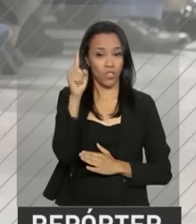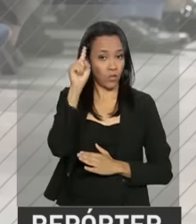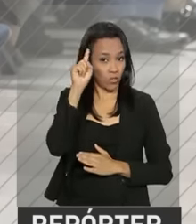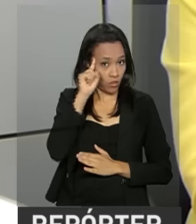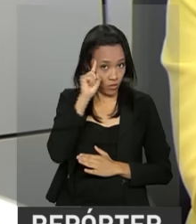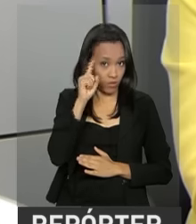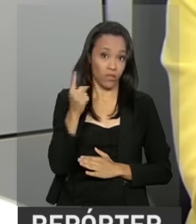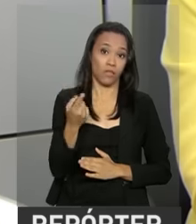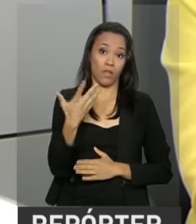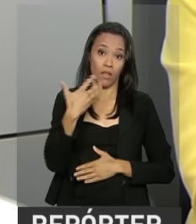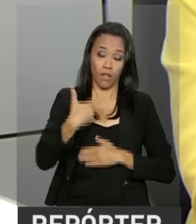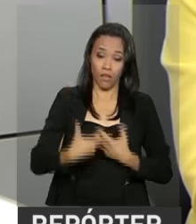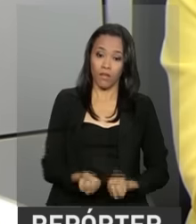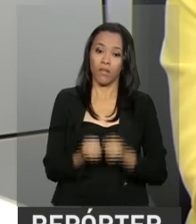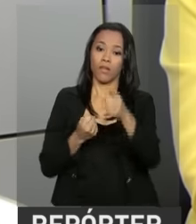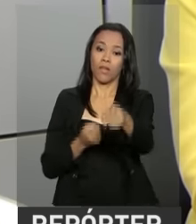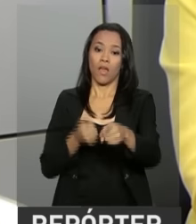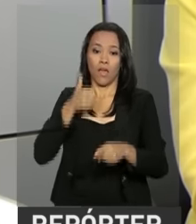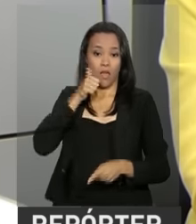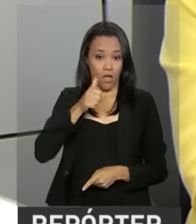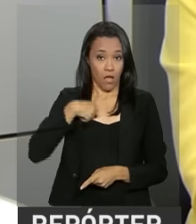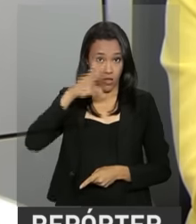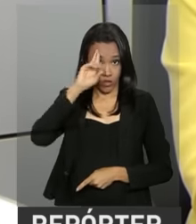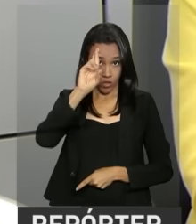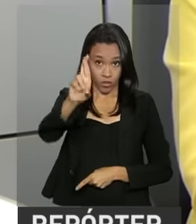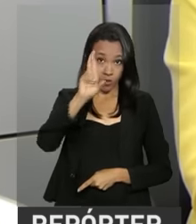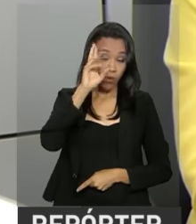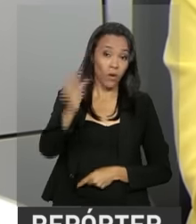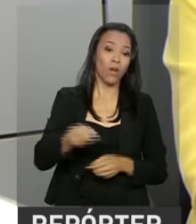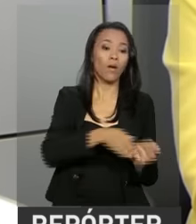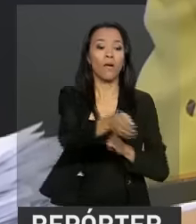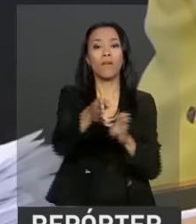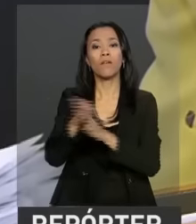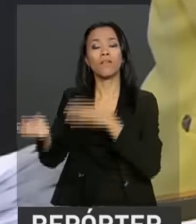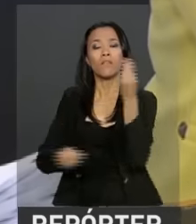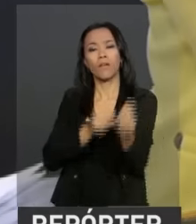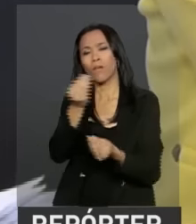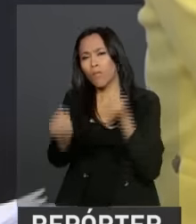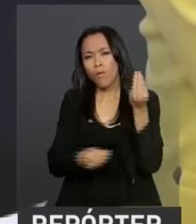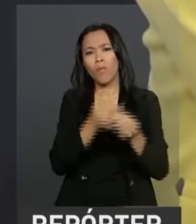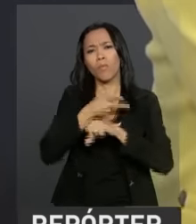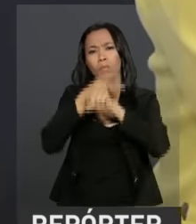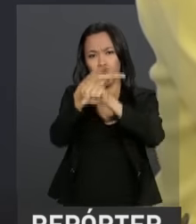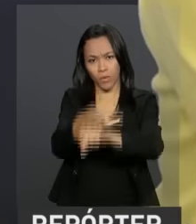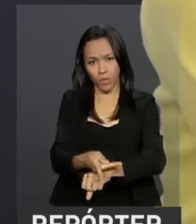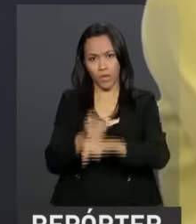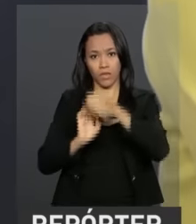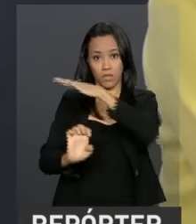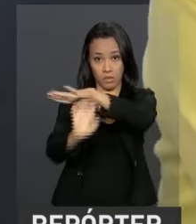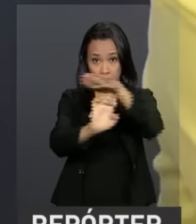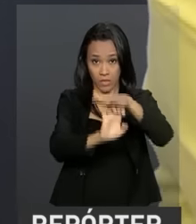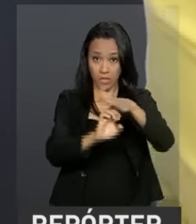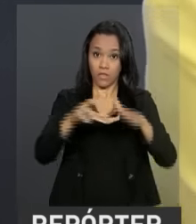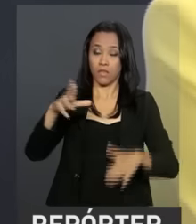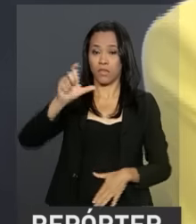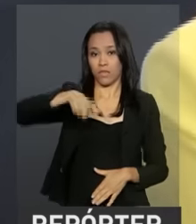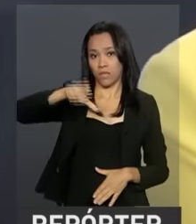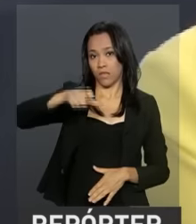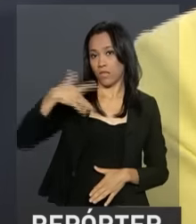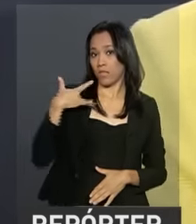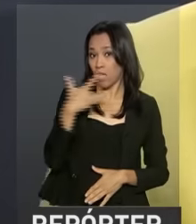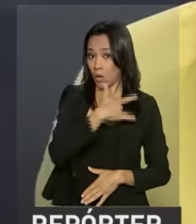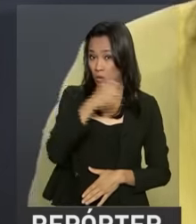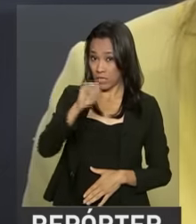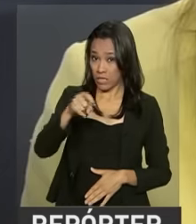atendidos a diretora orienta como devem proceder os beneficiários dos planos de saúde caso as operadoras não